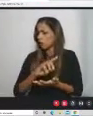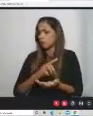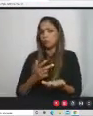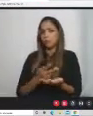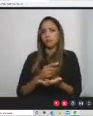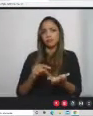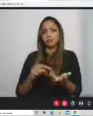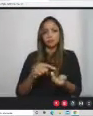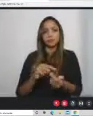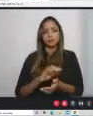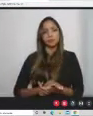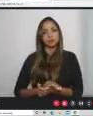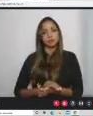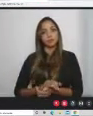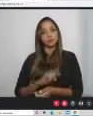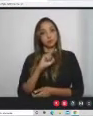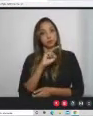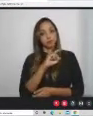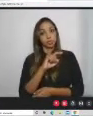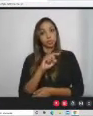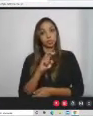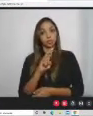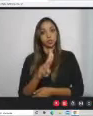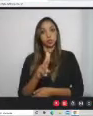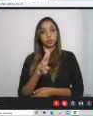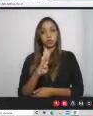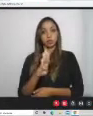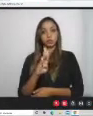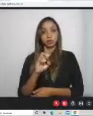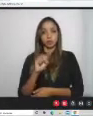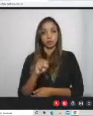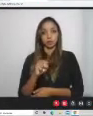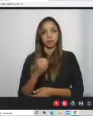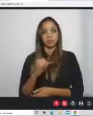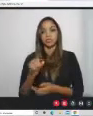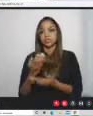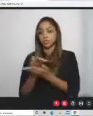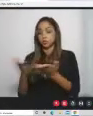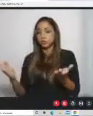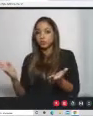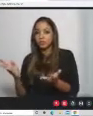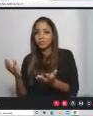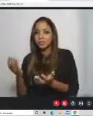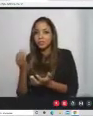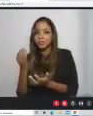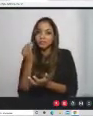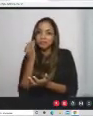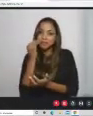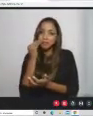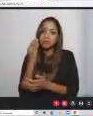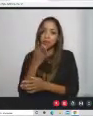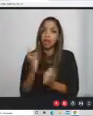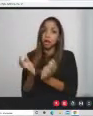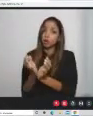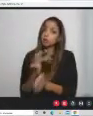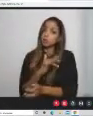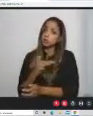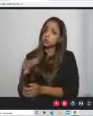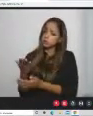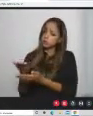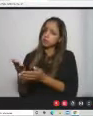a UBS de lá, se os senhores tiverem a oportunidade, inclusive a Comissão de Saúde, faça uma visita